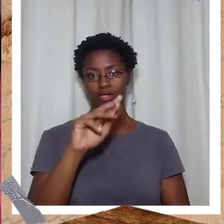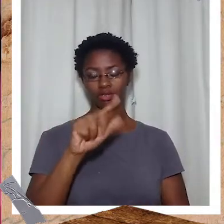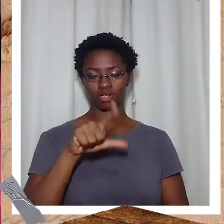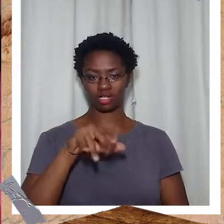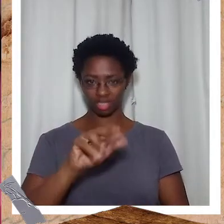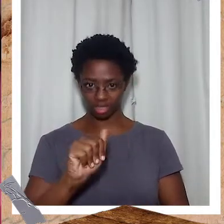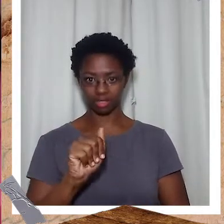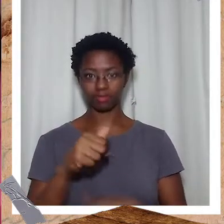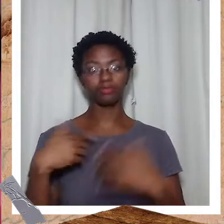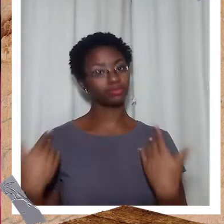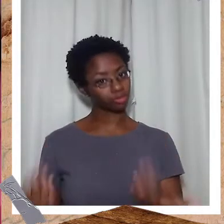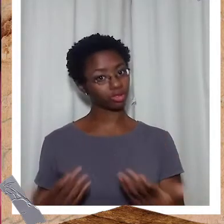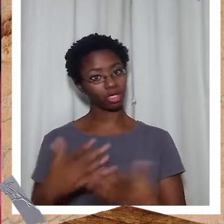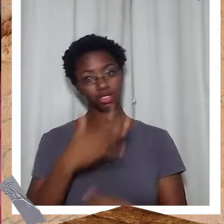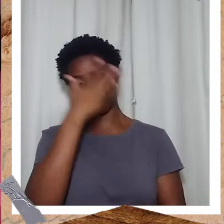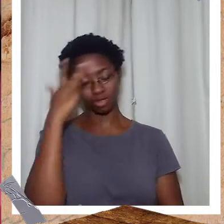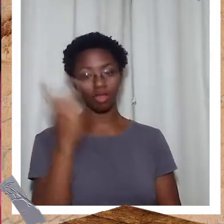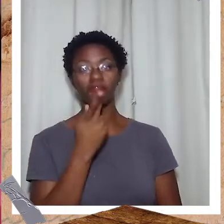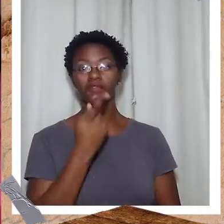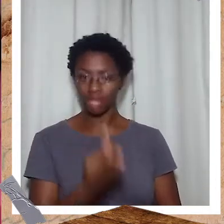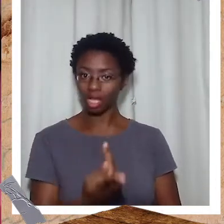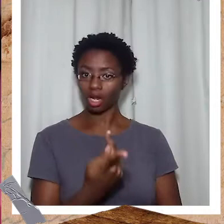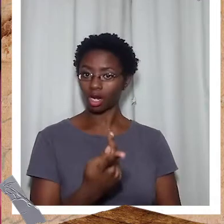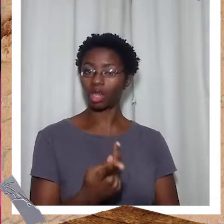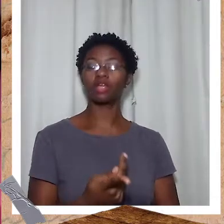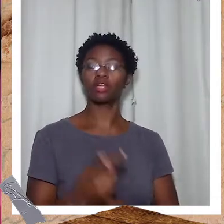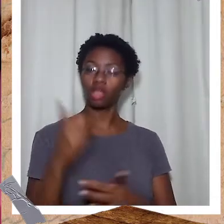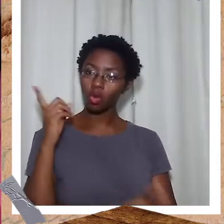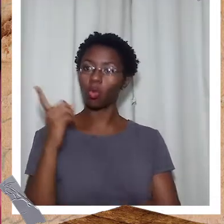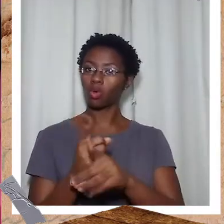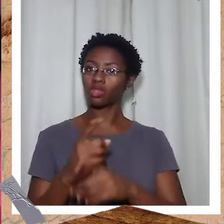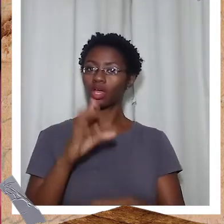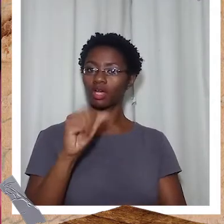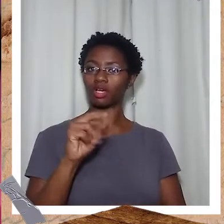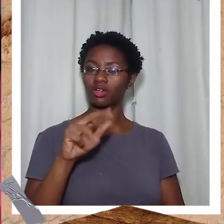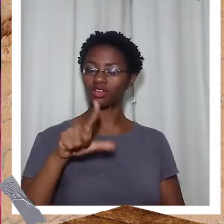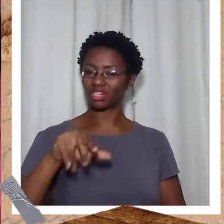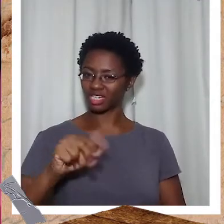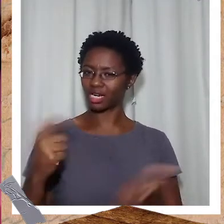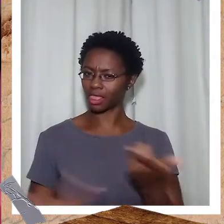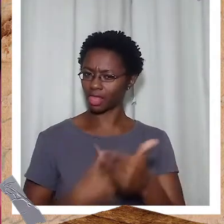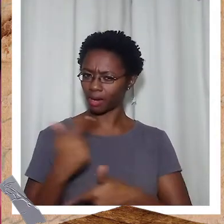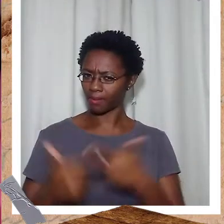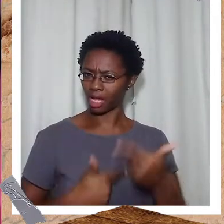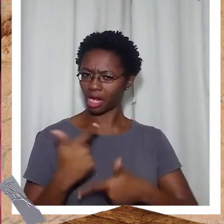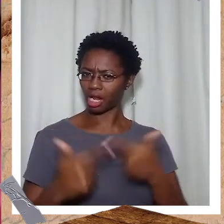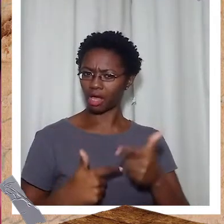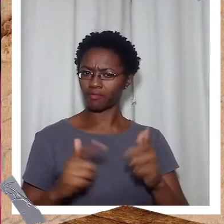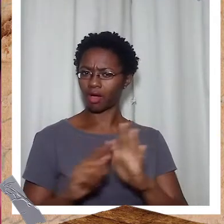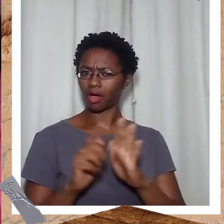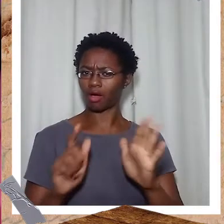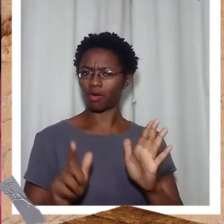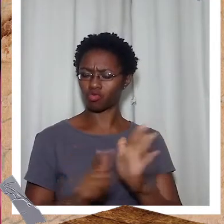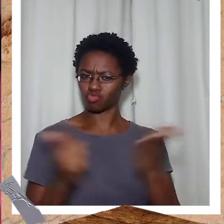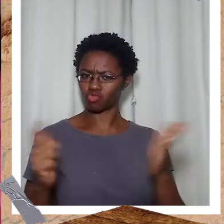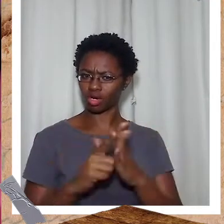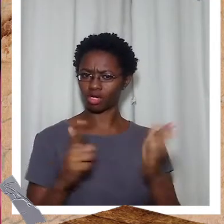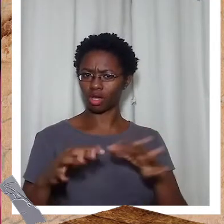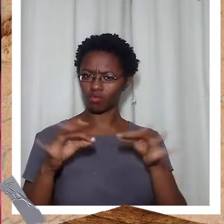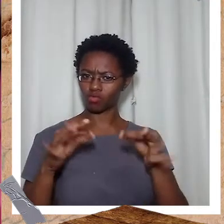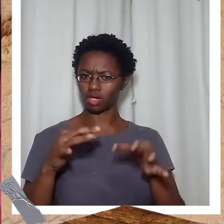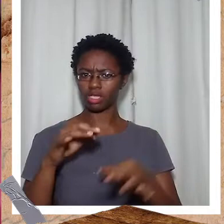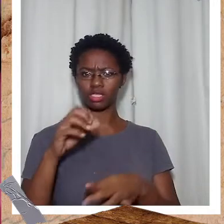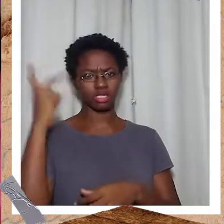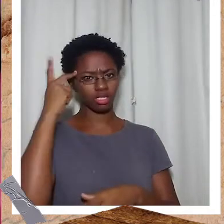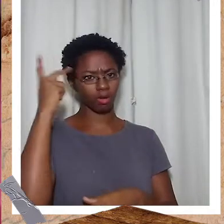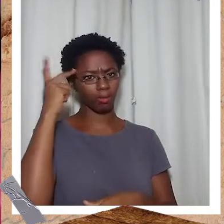foi descoberta por Audálio Dantas, um jornalista que na época trabalhava na Folha de São Paulo, depois, enfim. Mas o que a